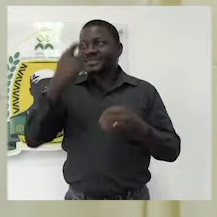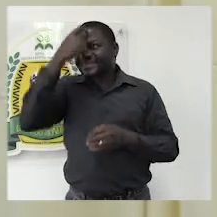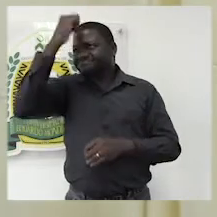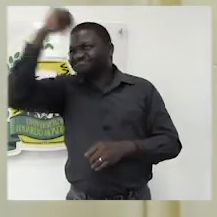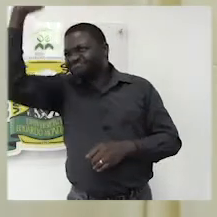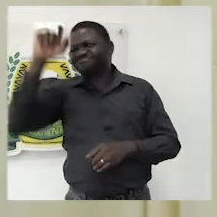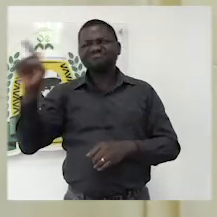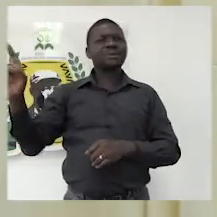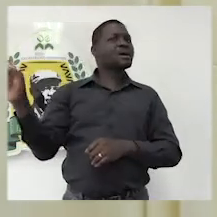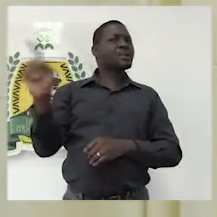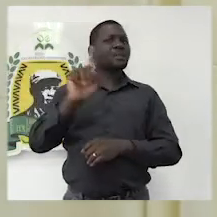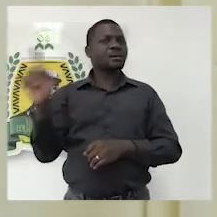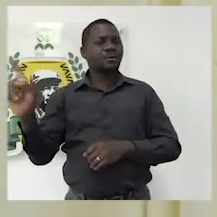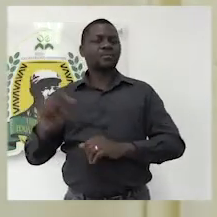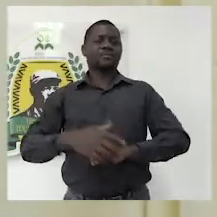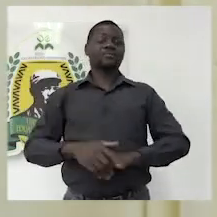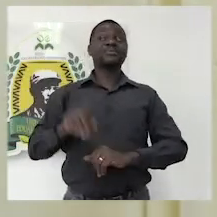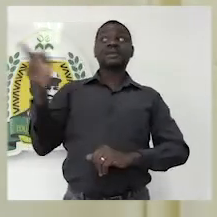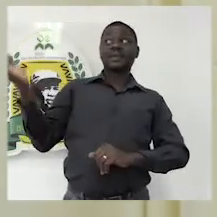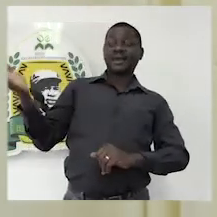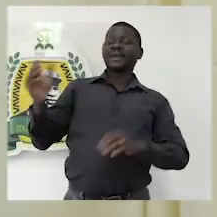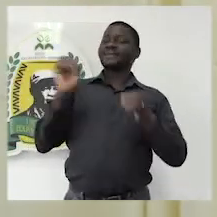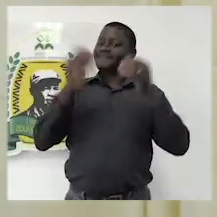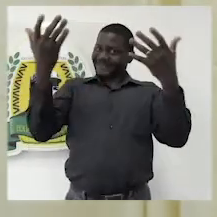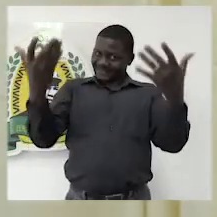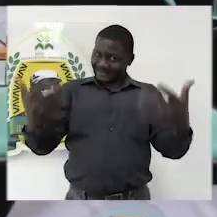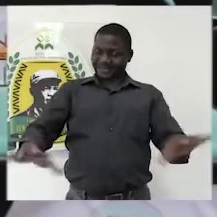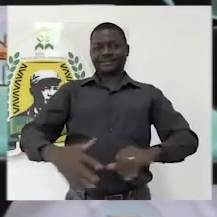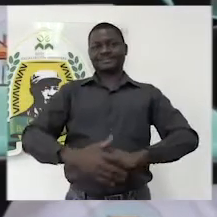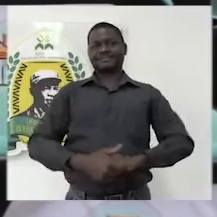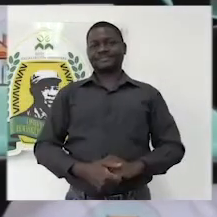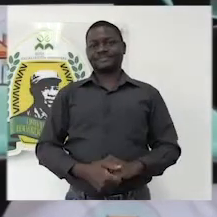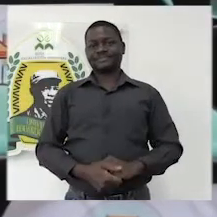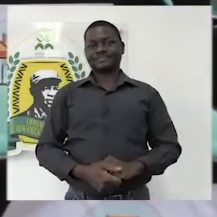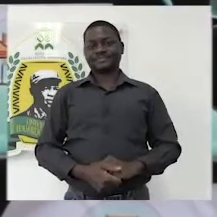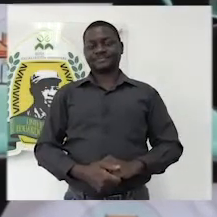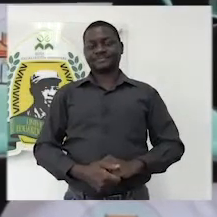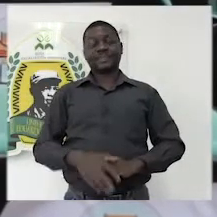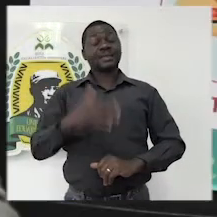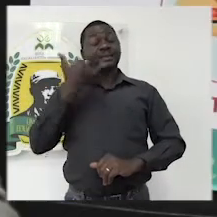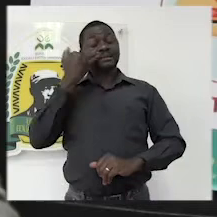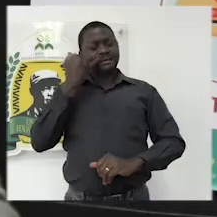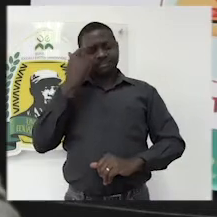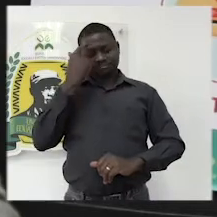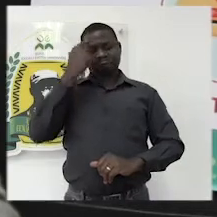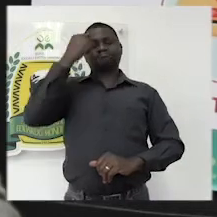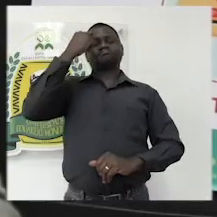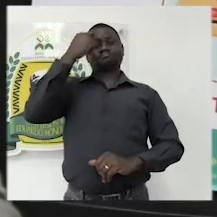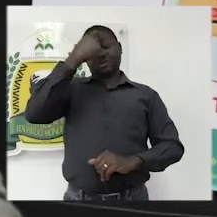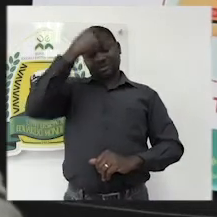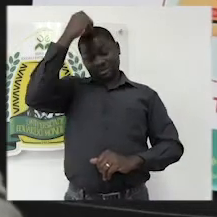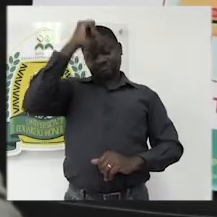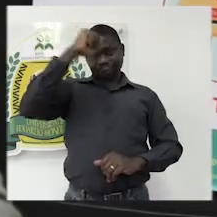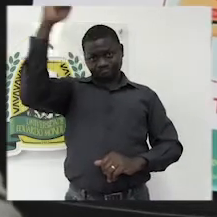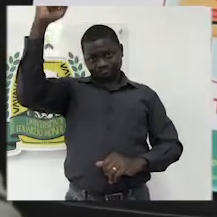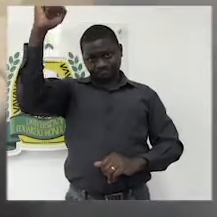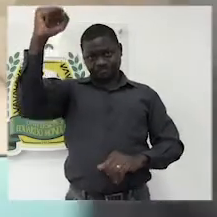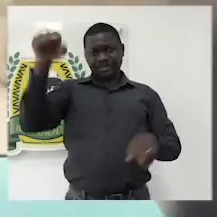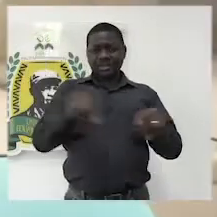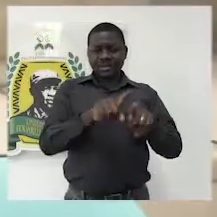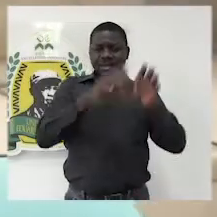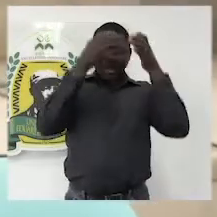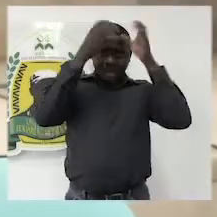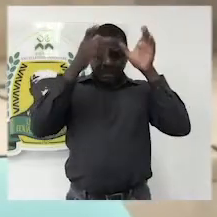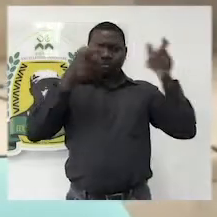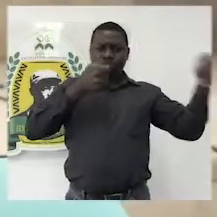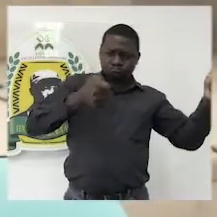coitado. Ele já fez o que fez. Armando Guebuza recorda que Eduardo Mondlane destacava-se pela sua